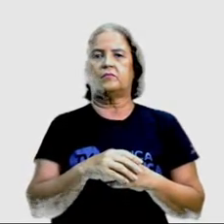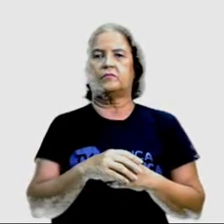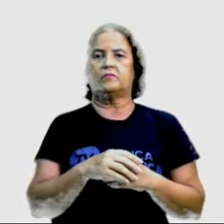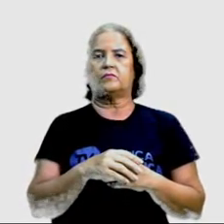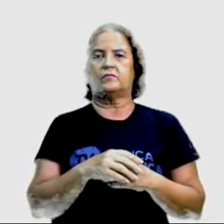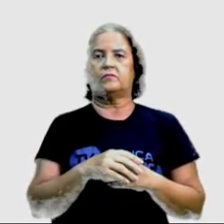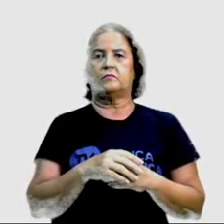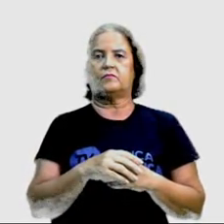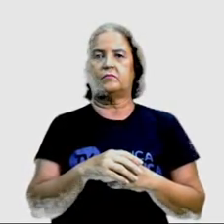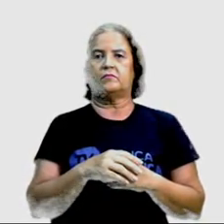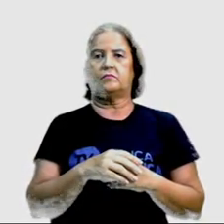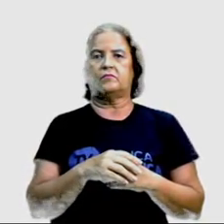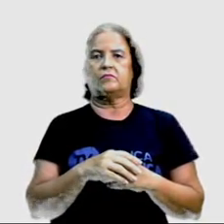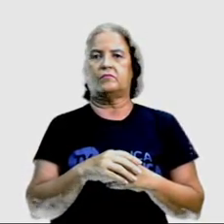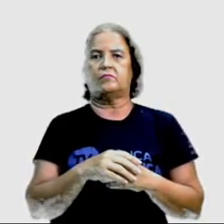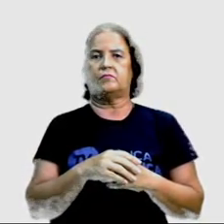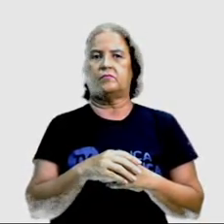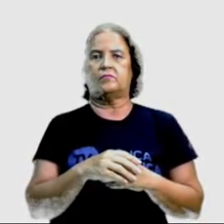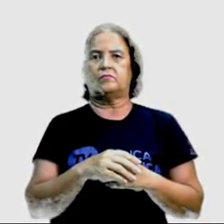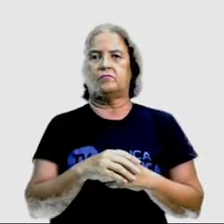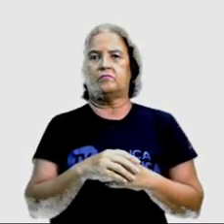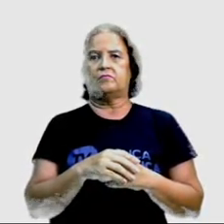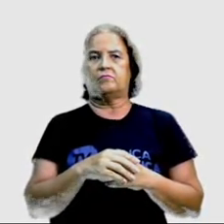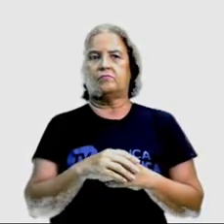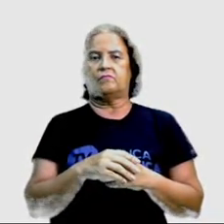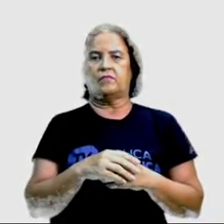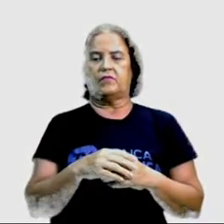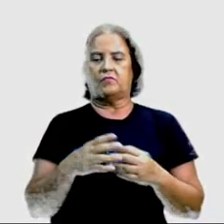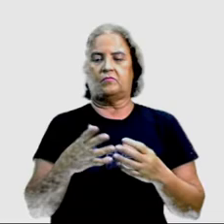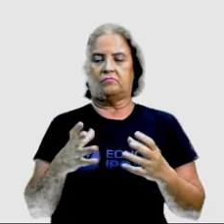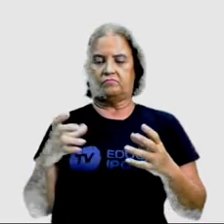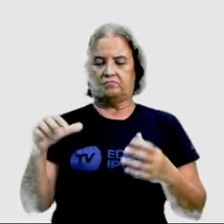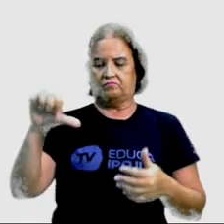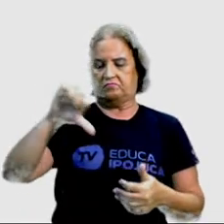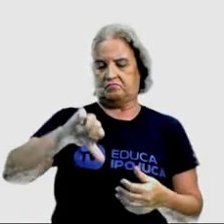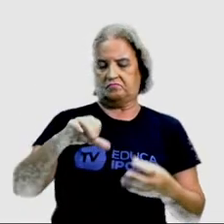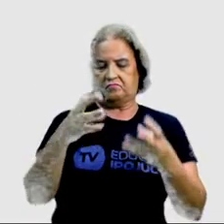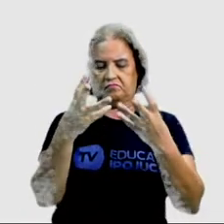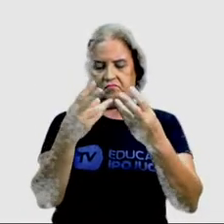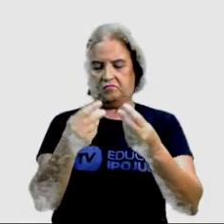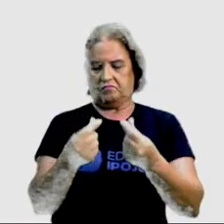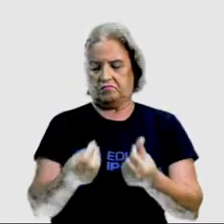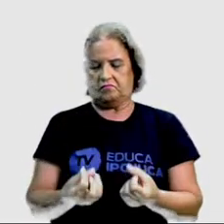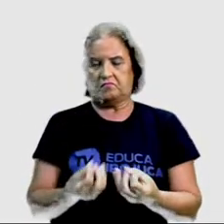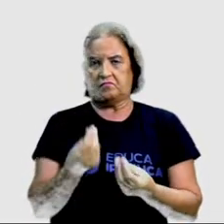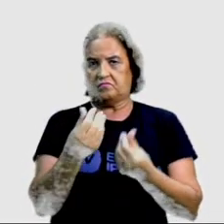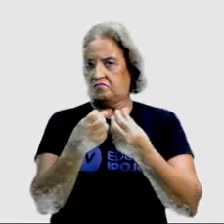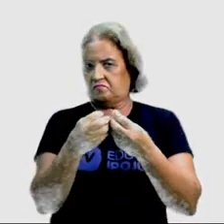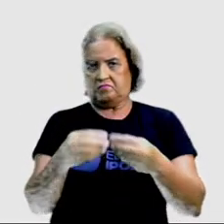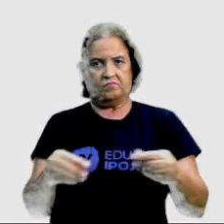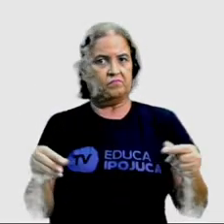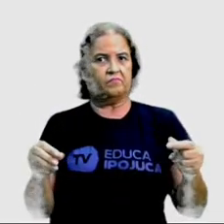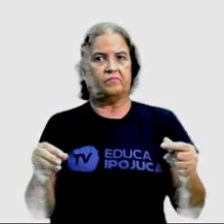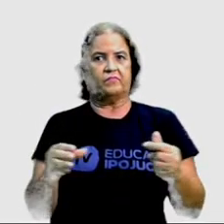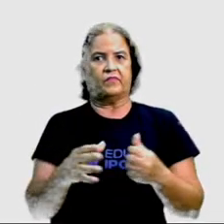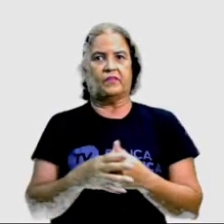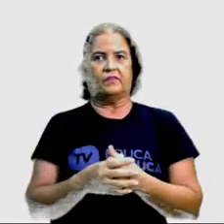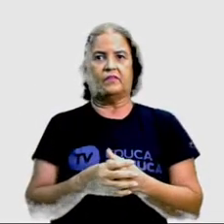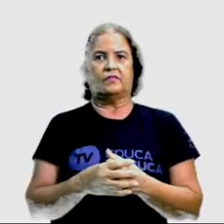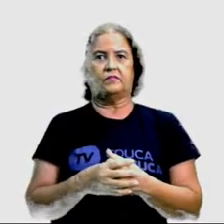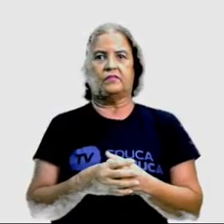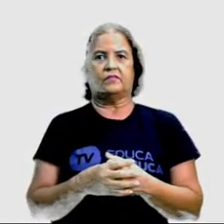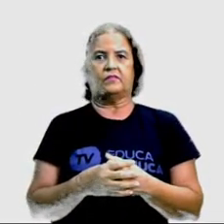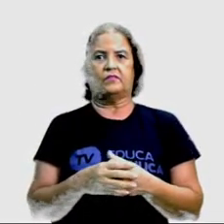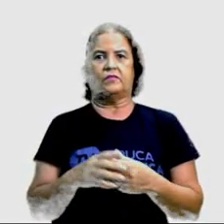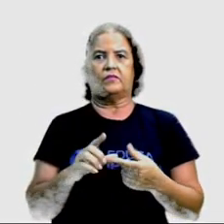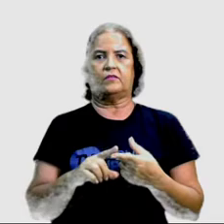non-acid, ou seja, o não ácido. Temos o pre, que vai ser antes. E a